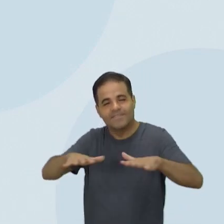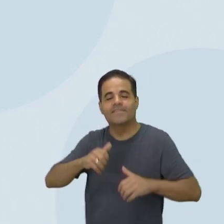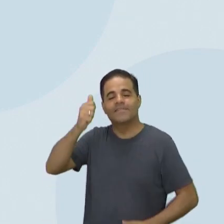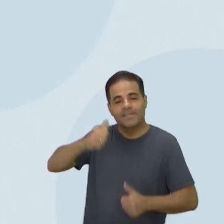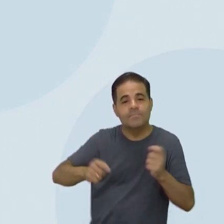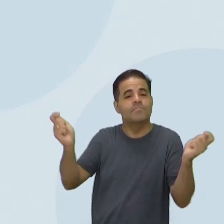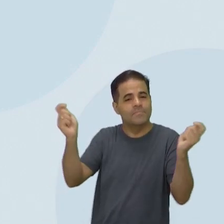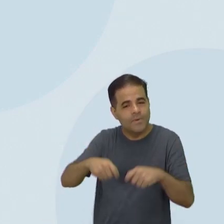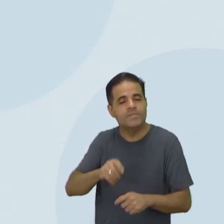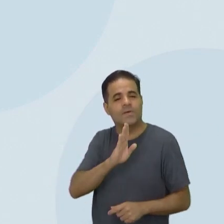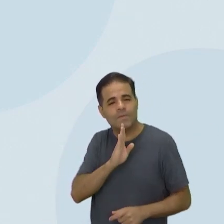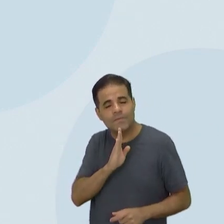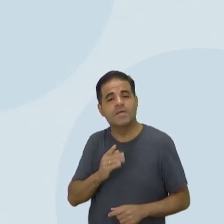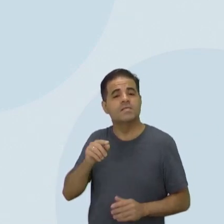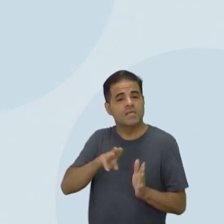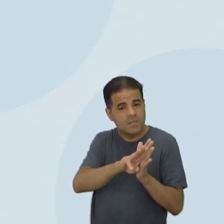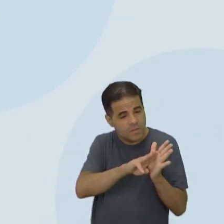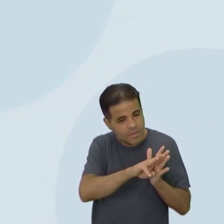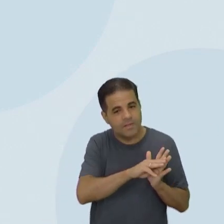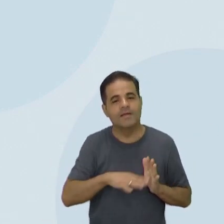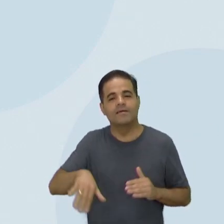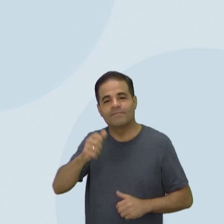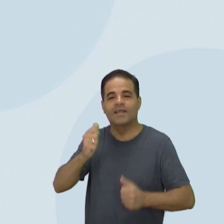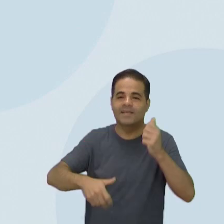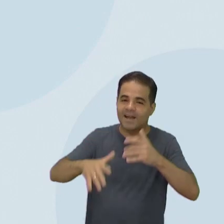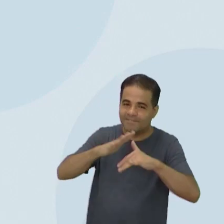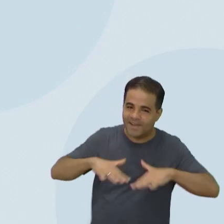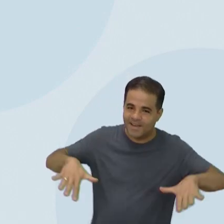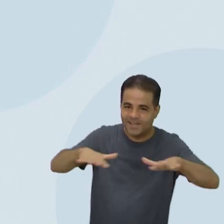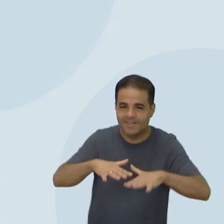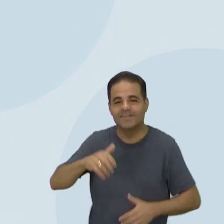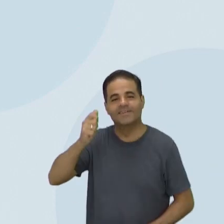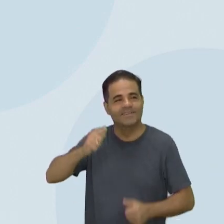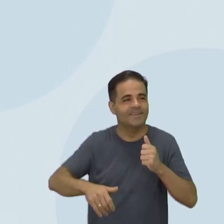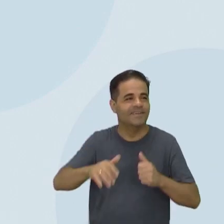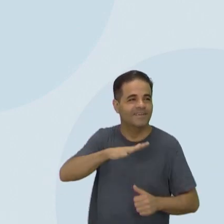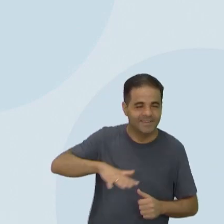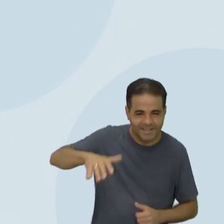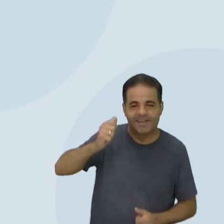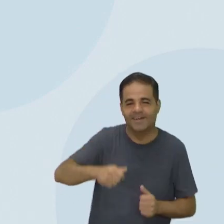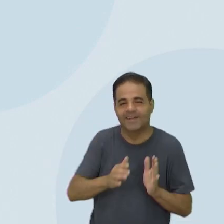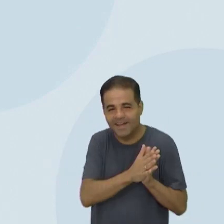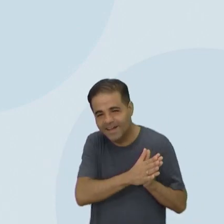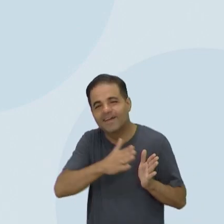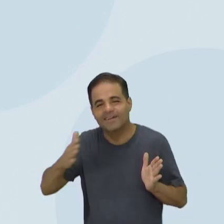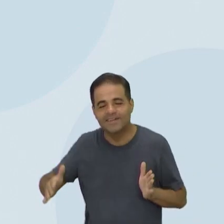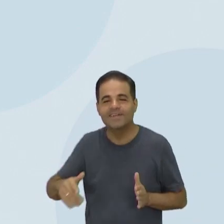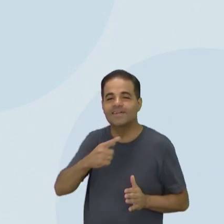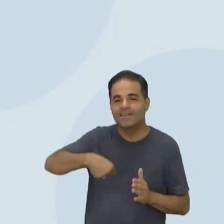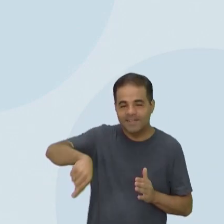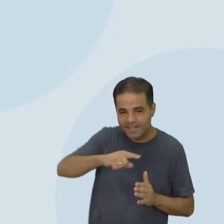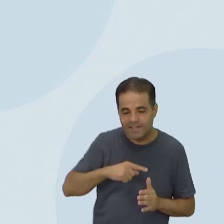também conheça essa metodologia do Word Café, para que você tenha mais segurança para você aplicar essa metodologia. Próximo